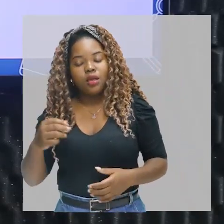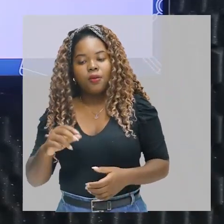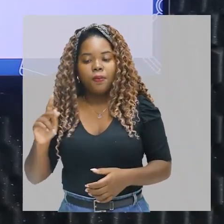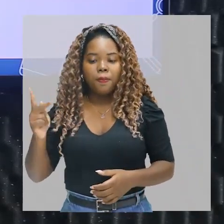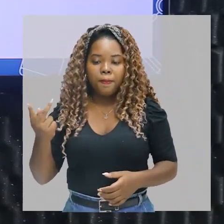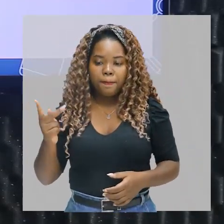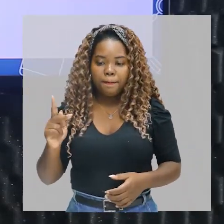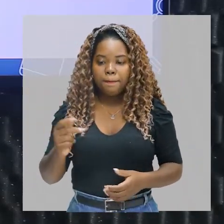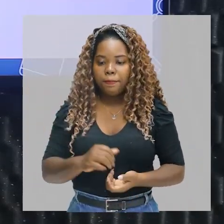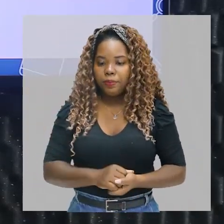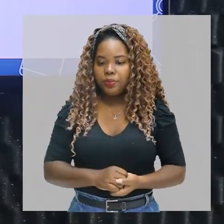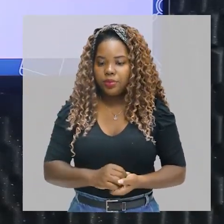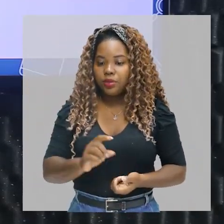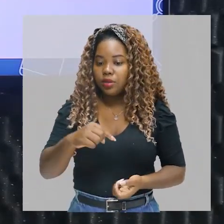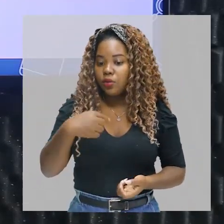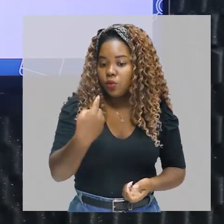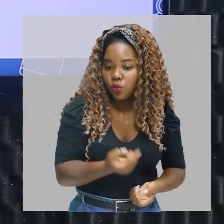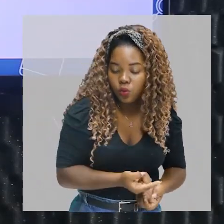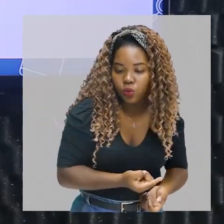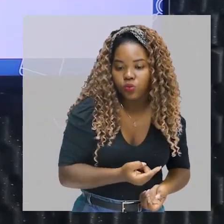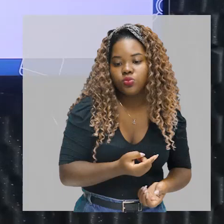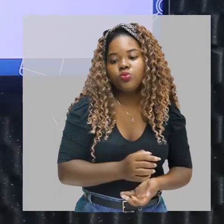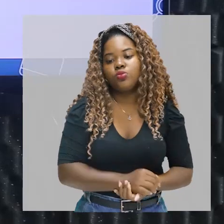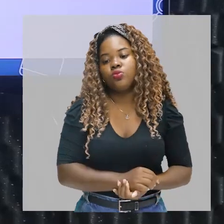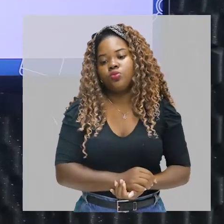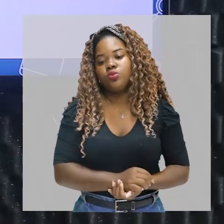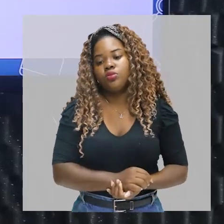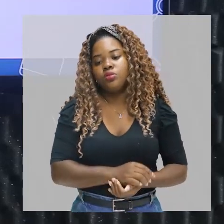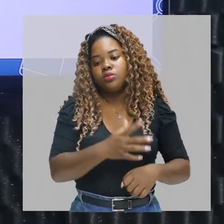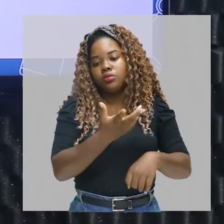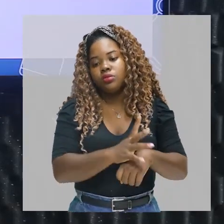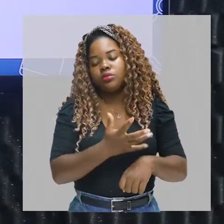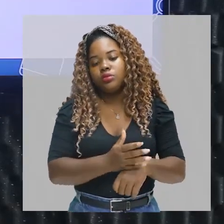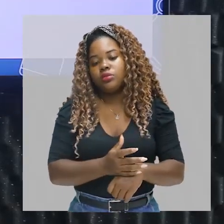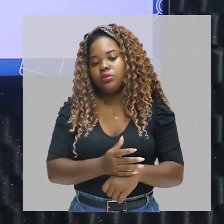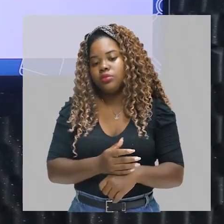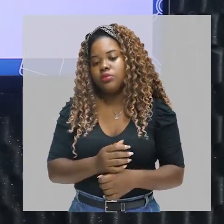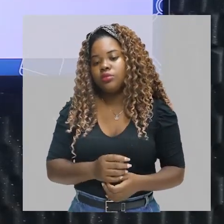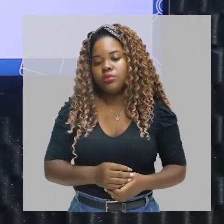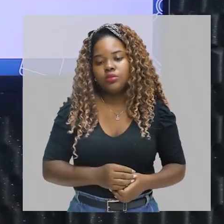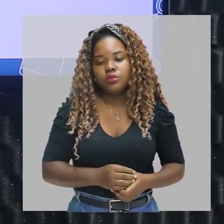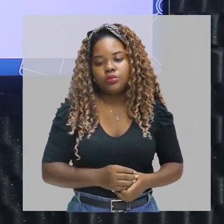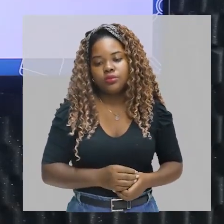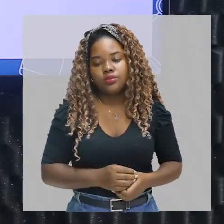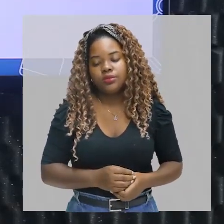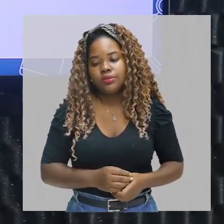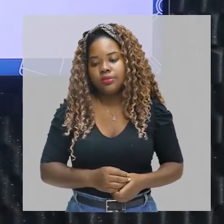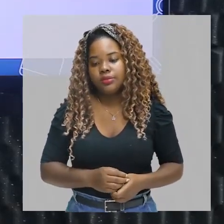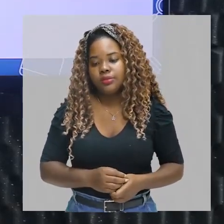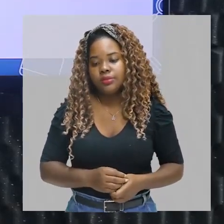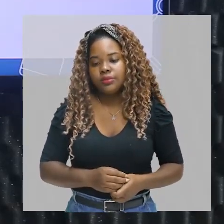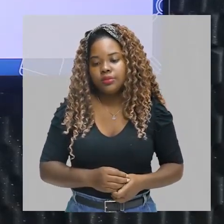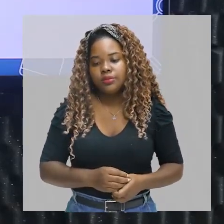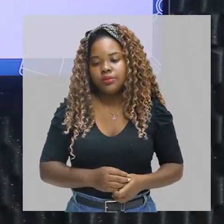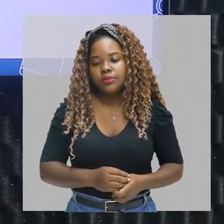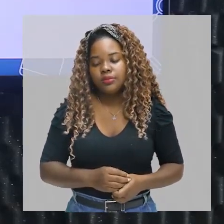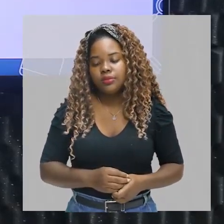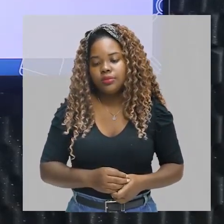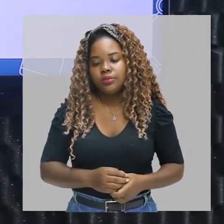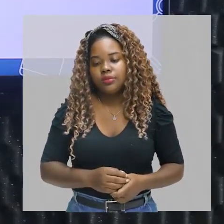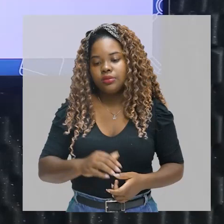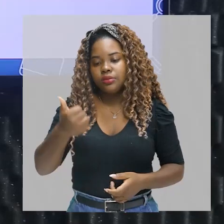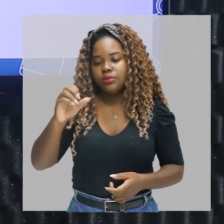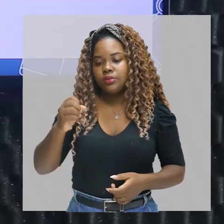hora. E no outro momento, no outro treino, ela foi fazer um treino de tiro, um treino intervalado. Aqui, ó, por